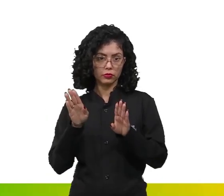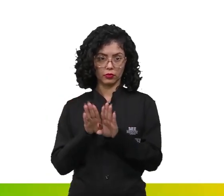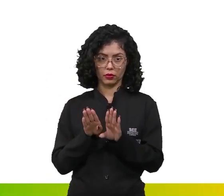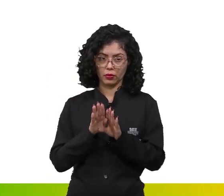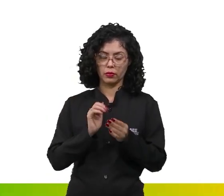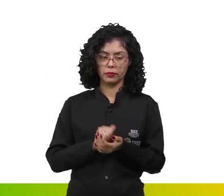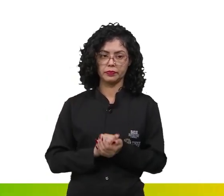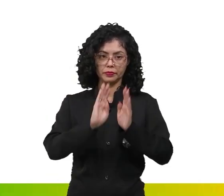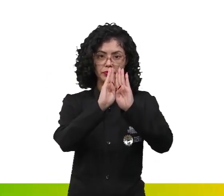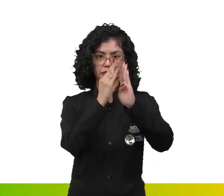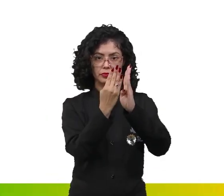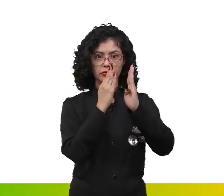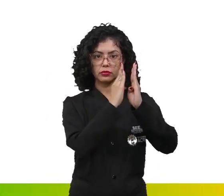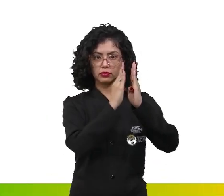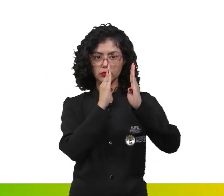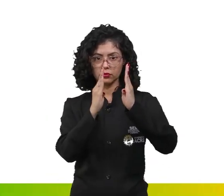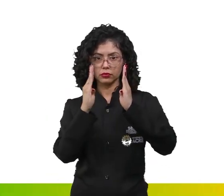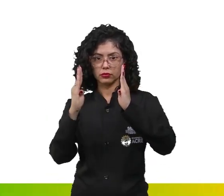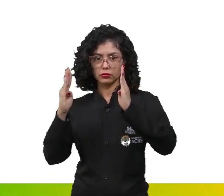situação.